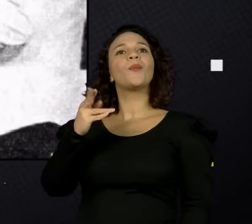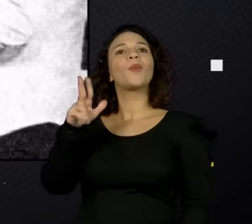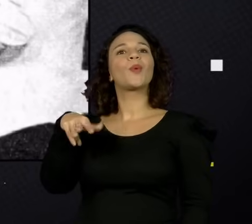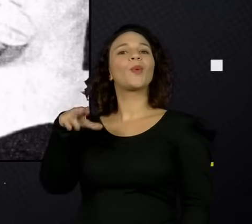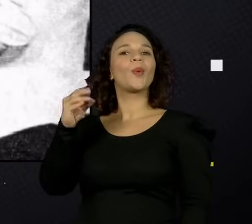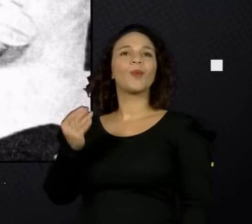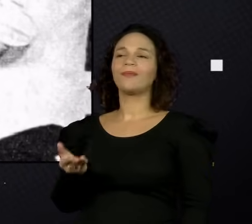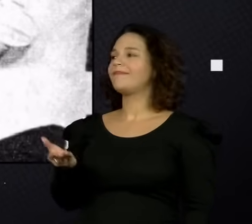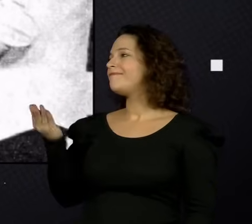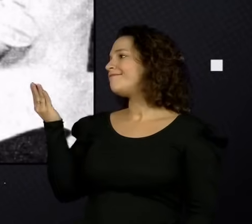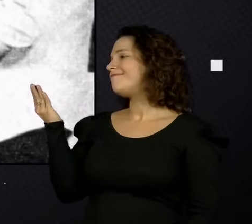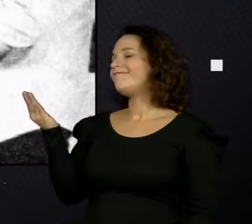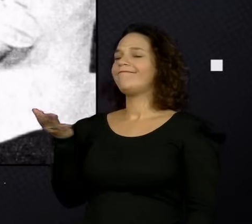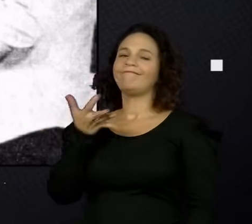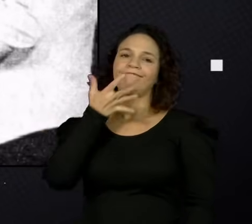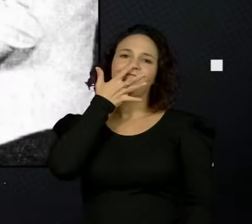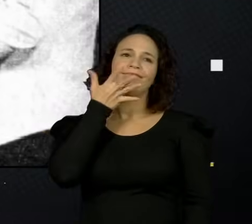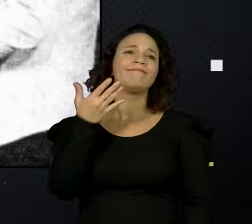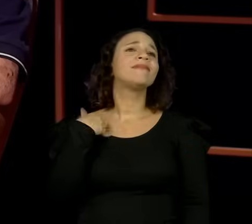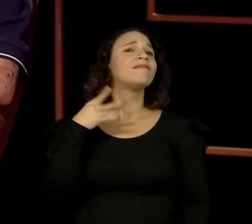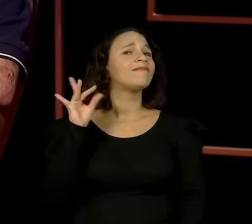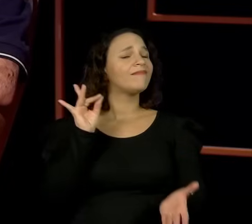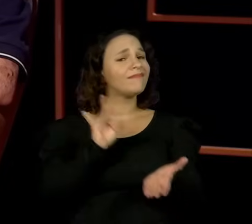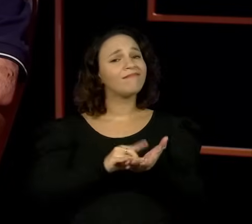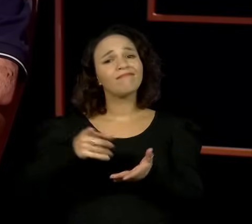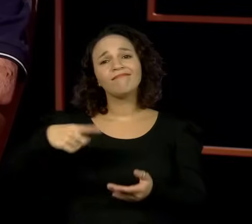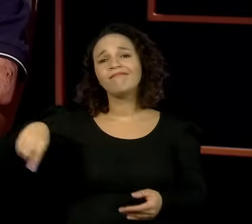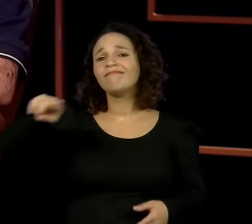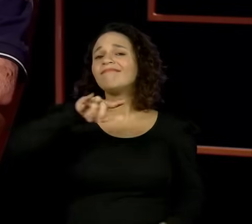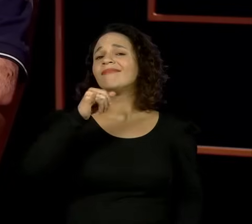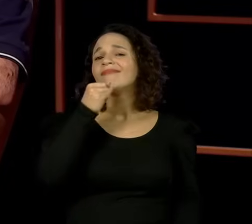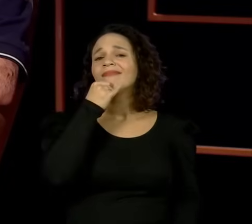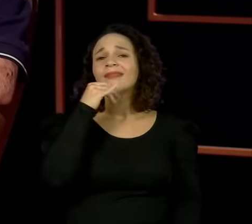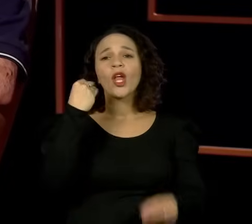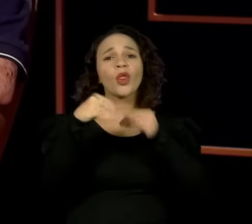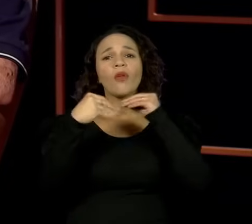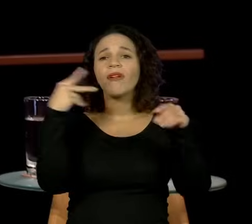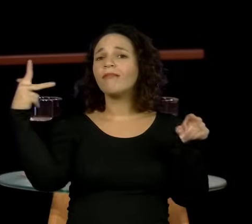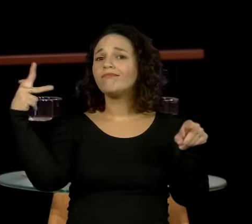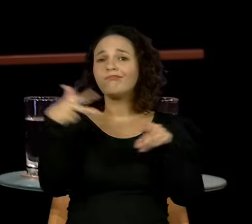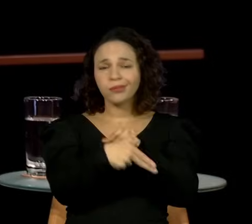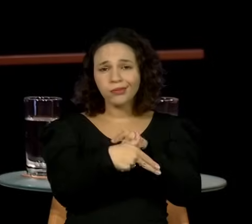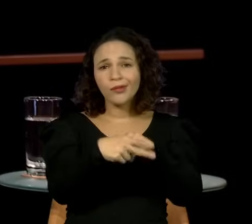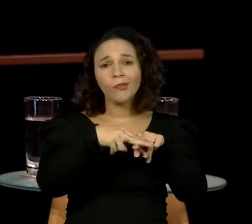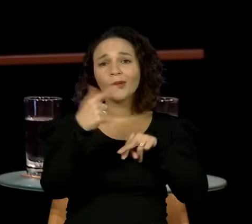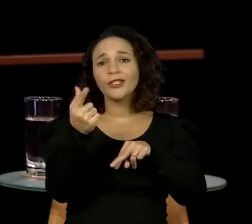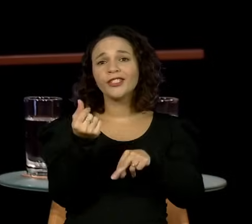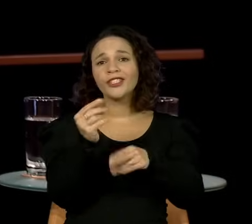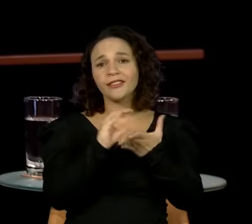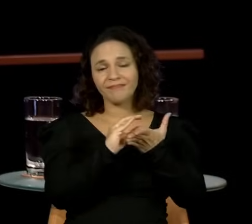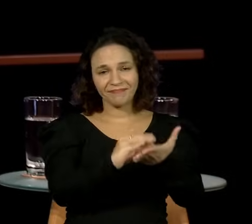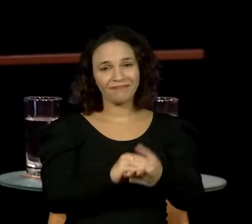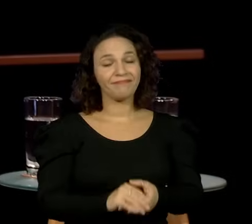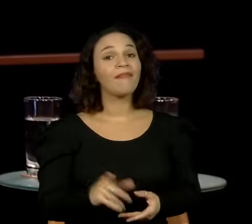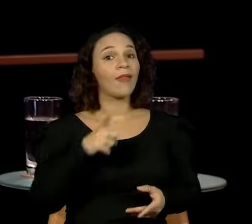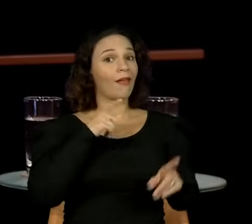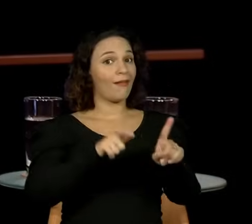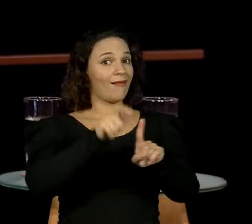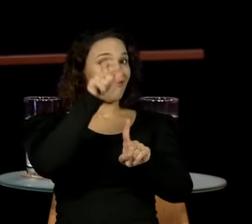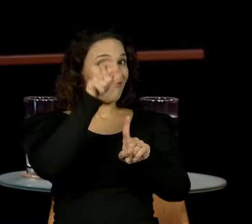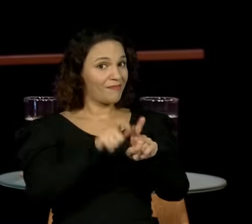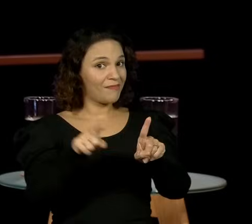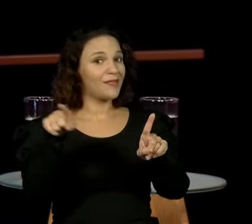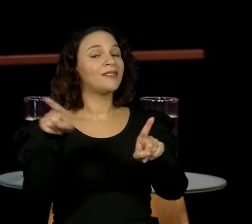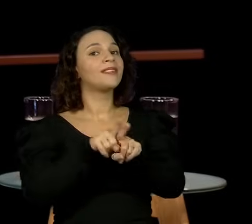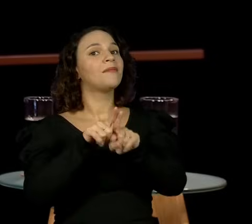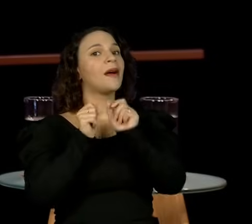admirável. Foi uma tristeza ver que essa novela acabou. Nós temos um depoimento aí de alguém que acompanha a tua